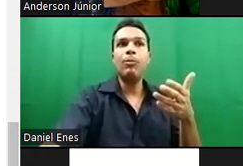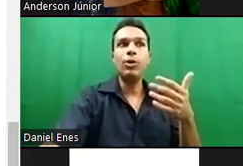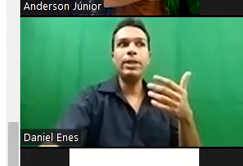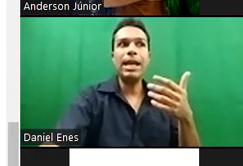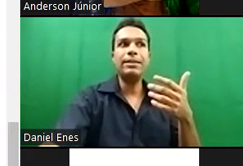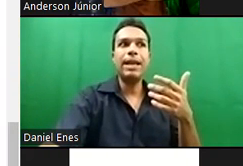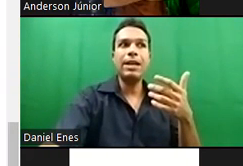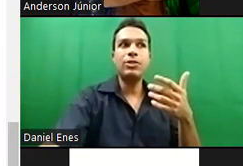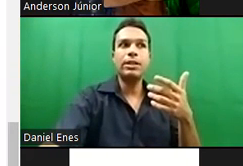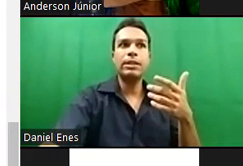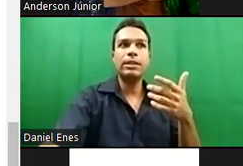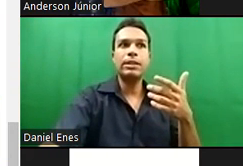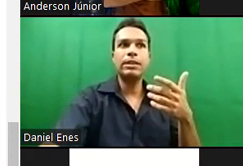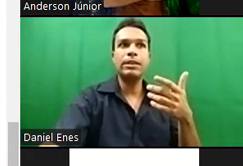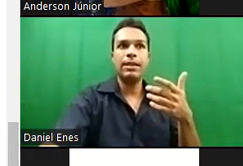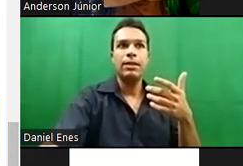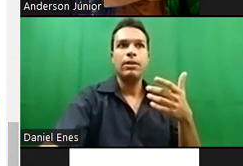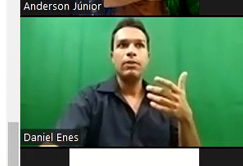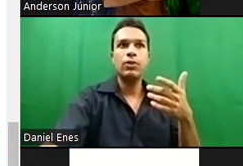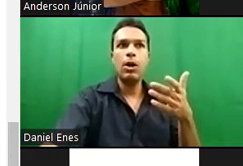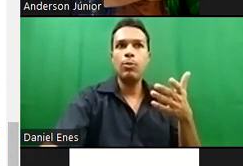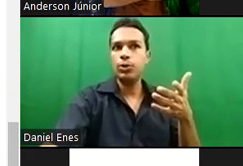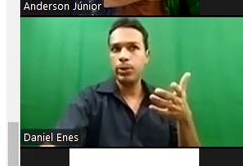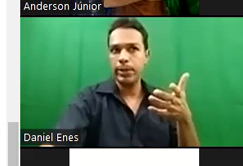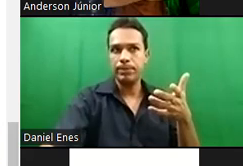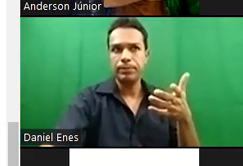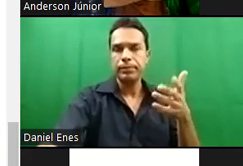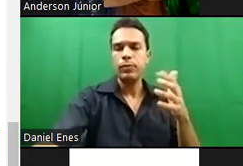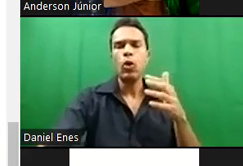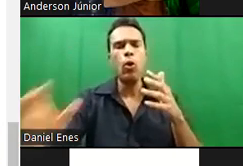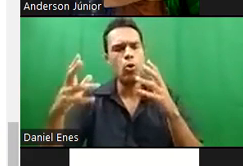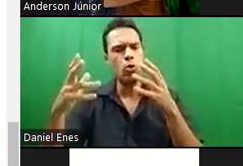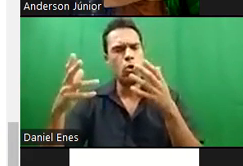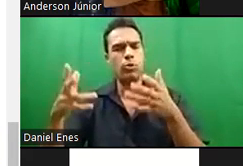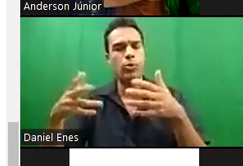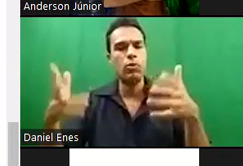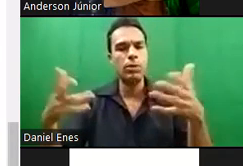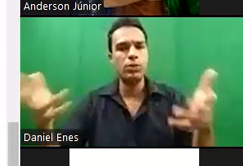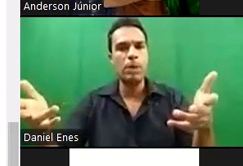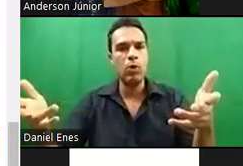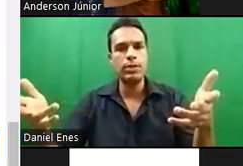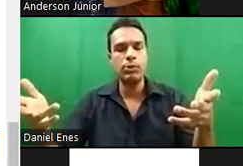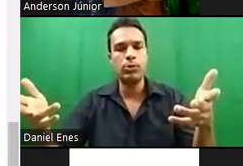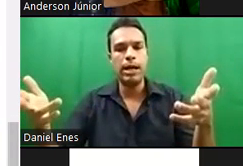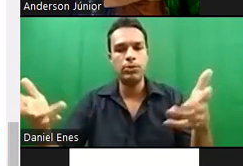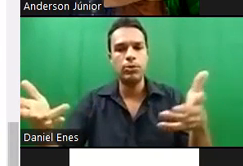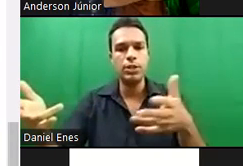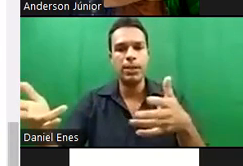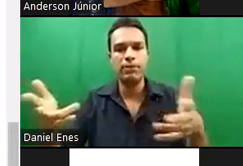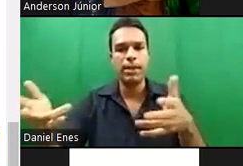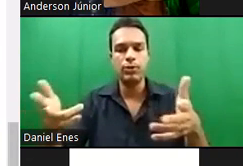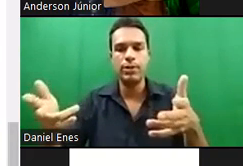a modalidade dela, visual motora, ou como alguns